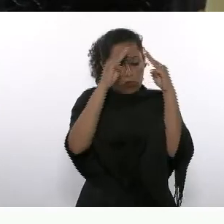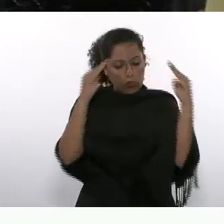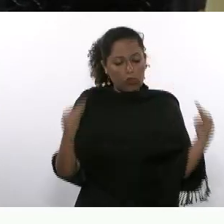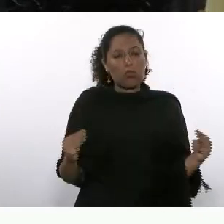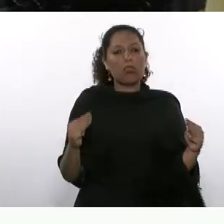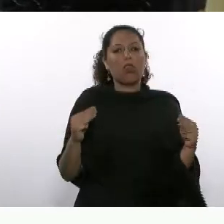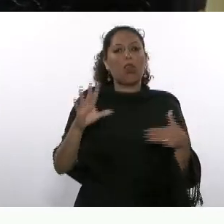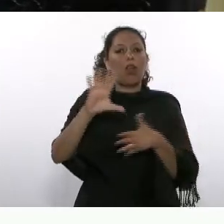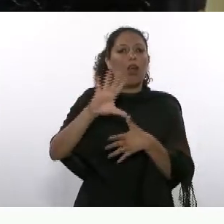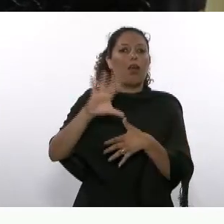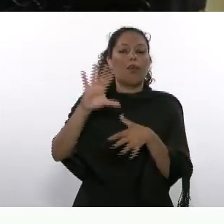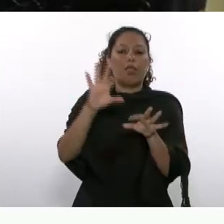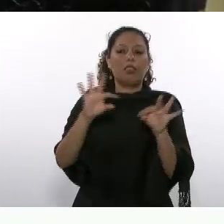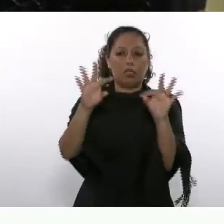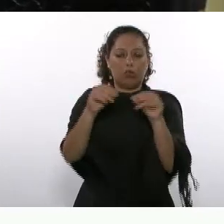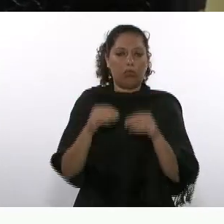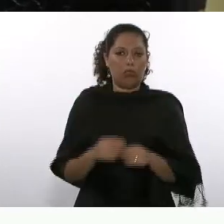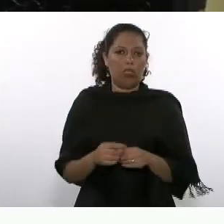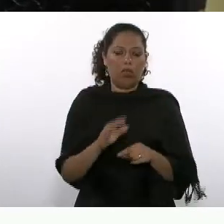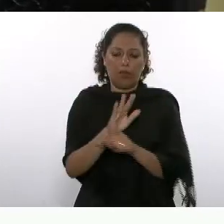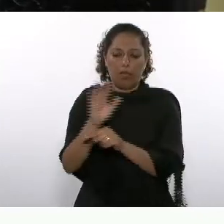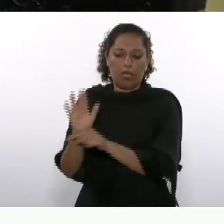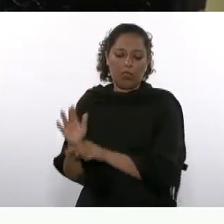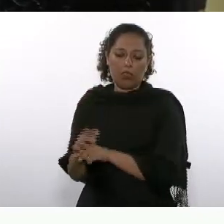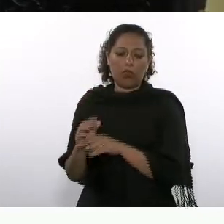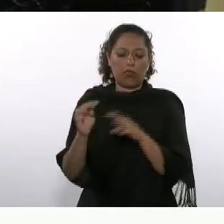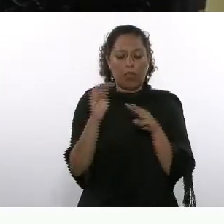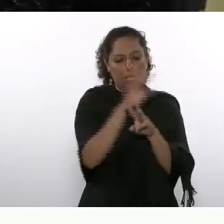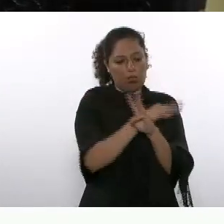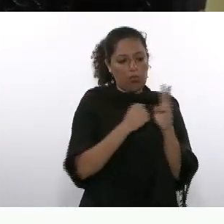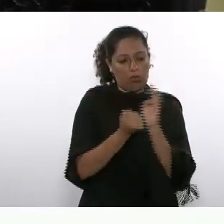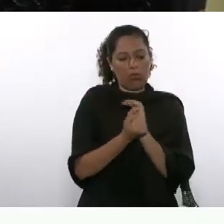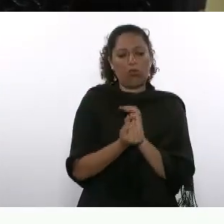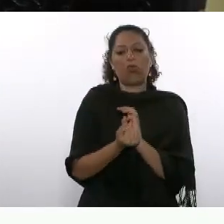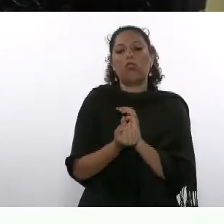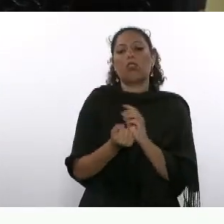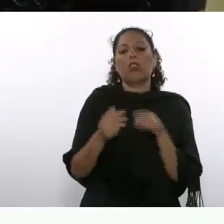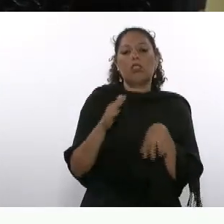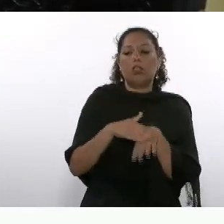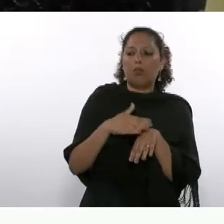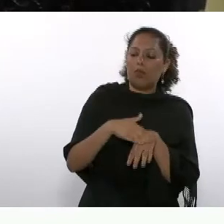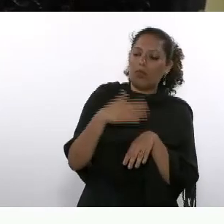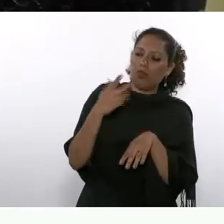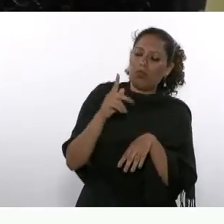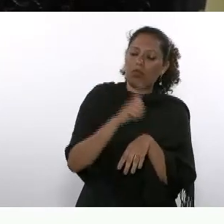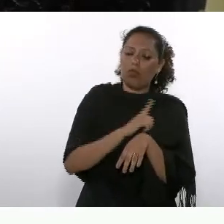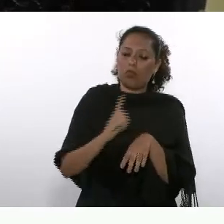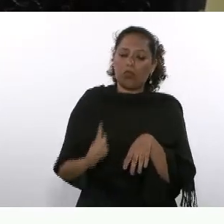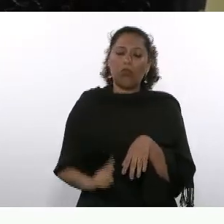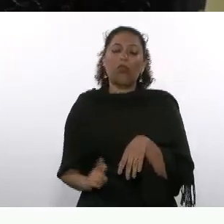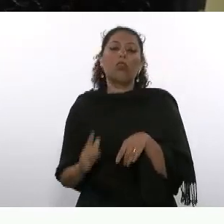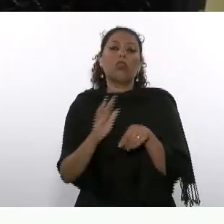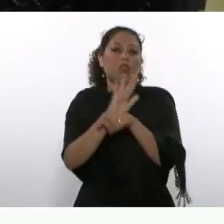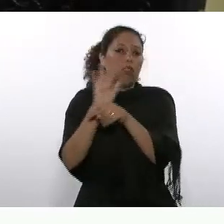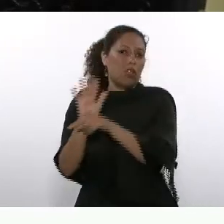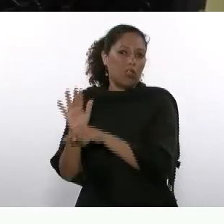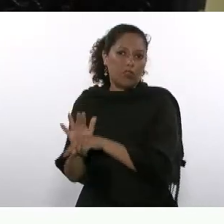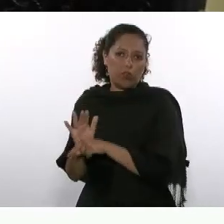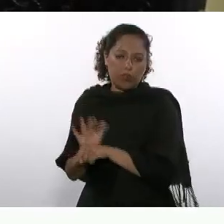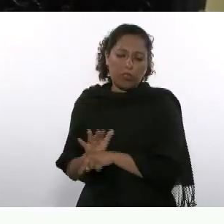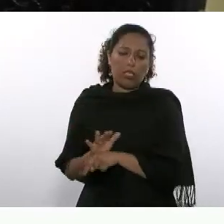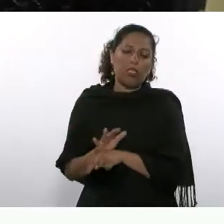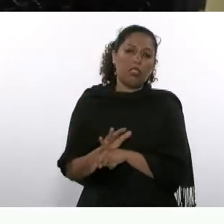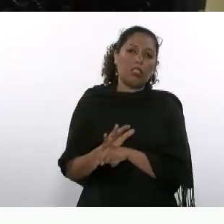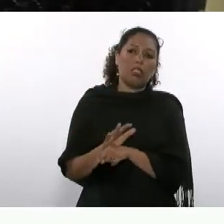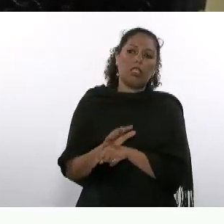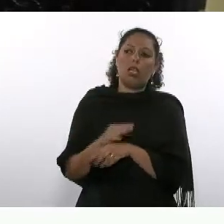e efetivamente entregaria algo à população e seria um legado, um feito do governo e, sem dúvida nenhuma, contribuiria para o incremento